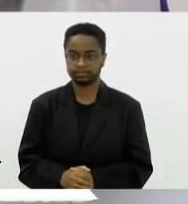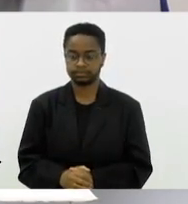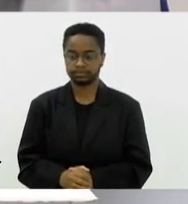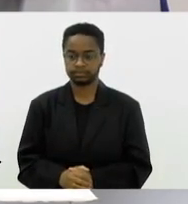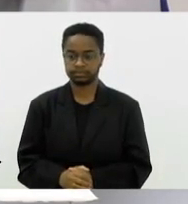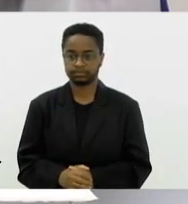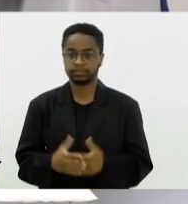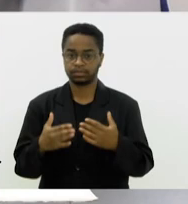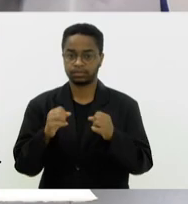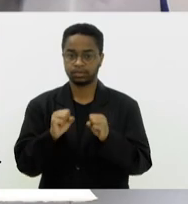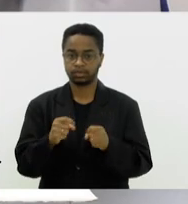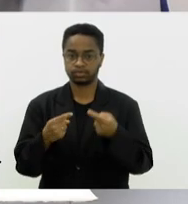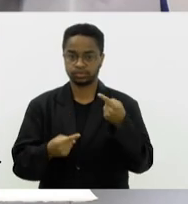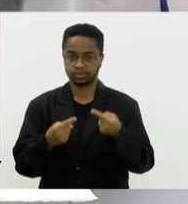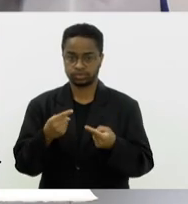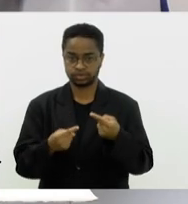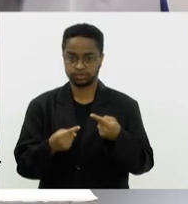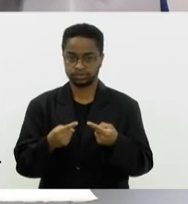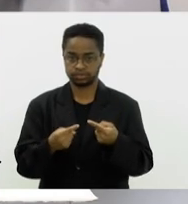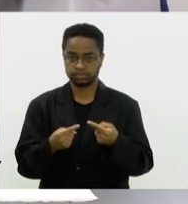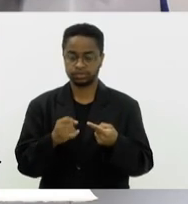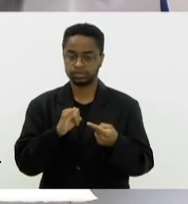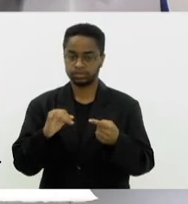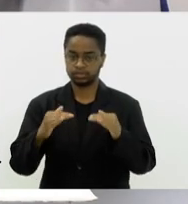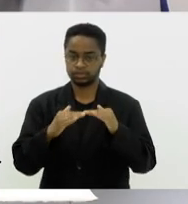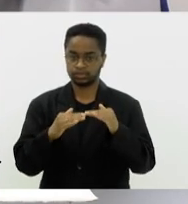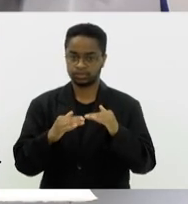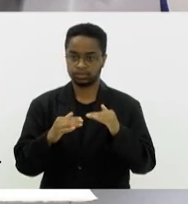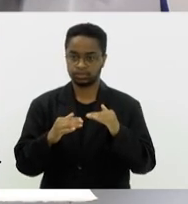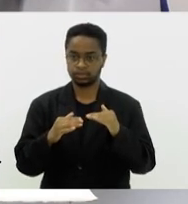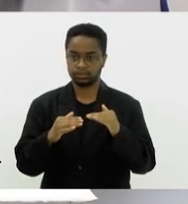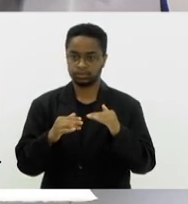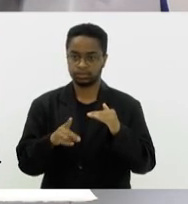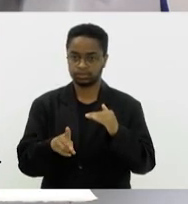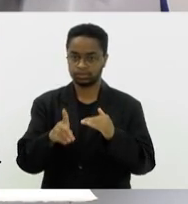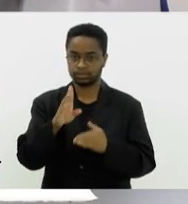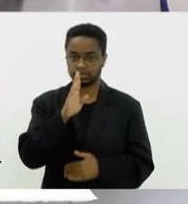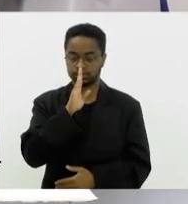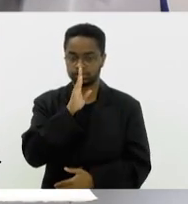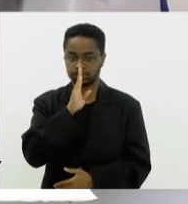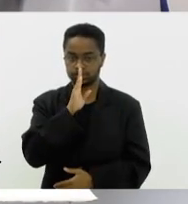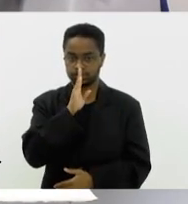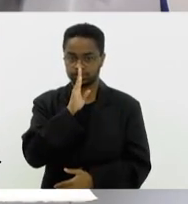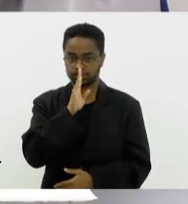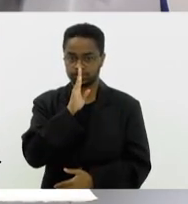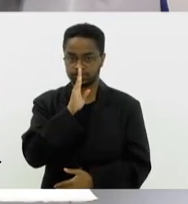Então, em discussão, senhores que aprovam, permaneçam como estão.